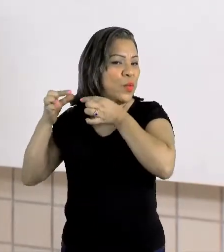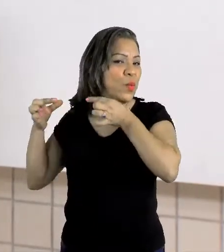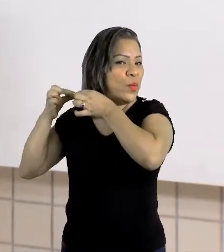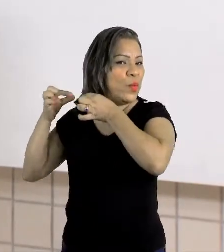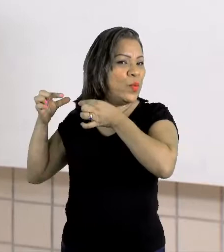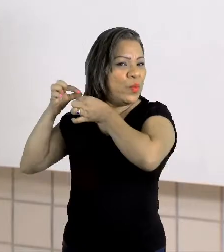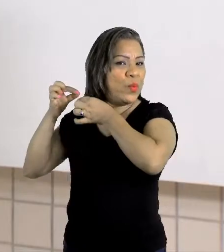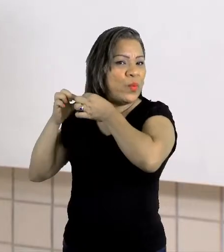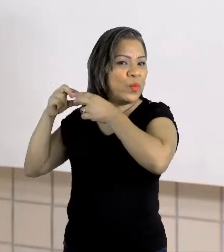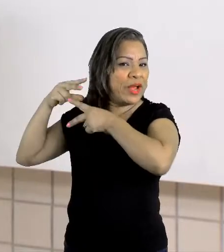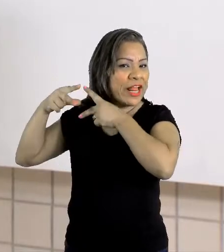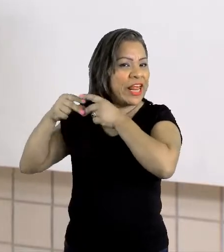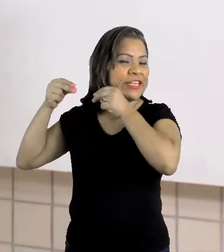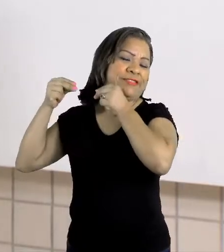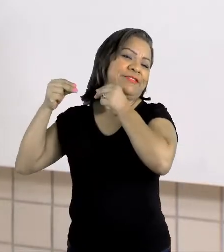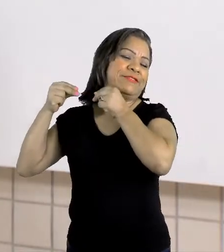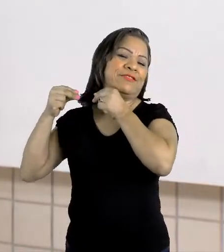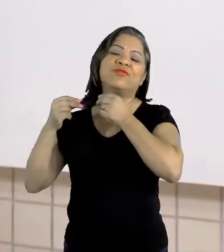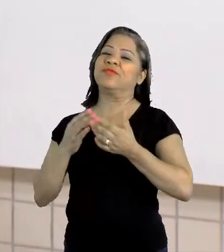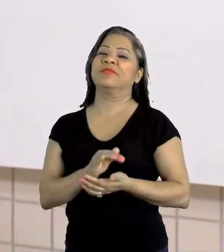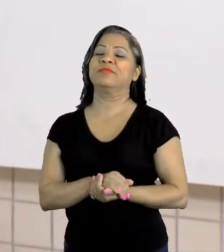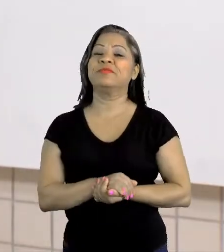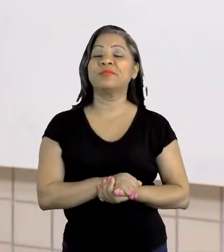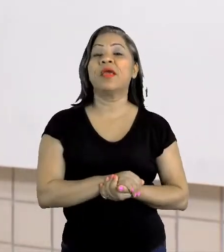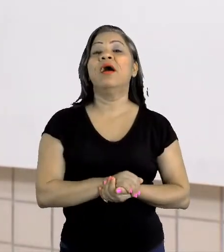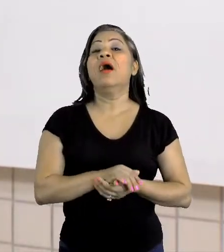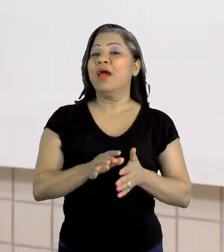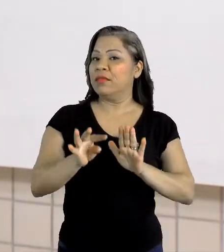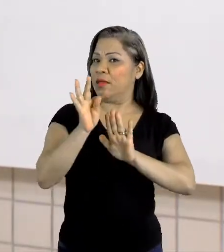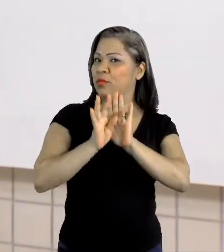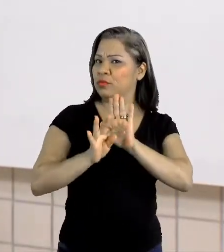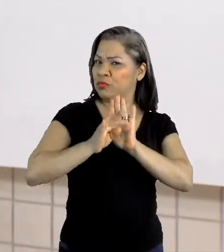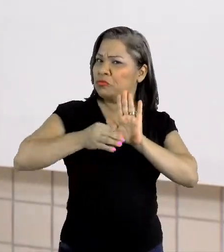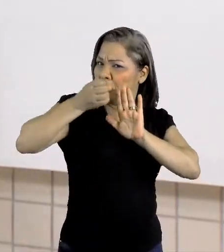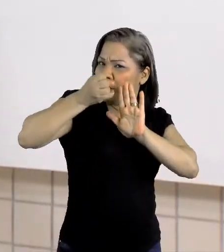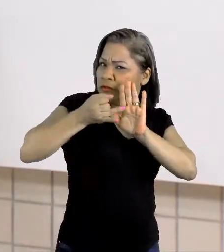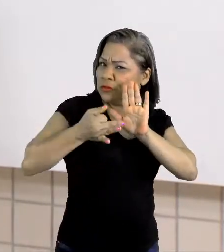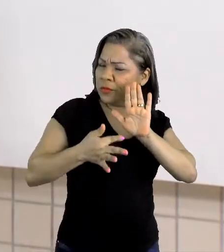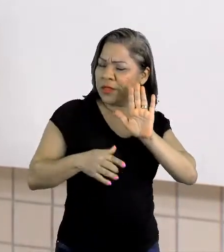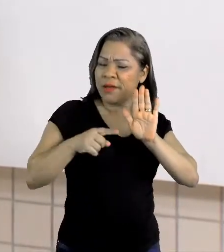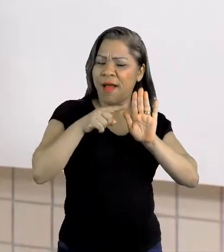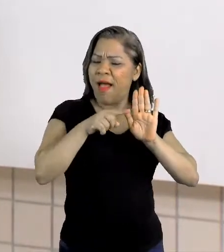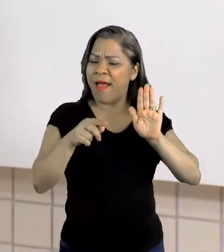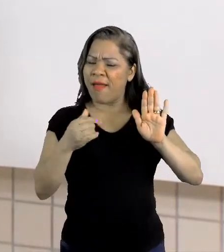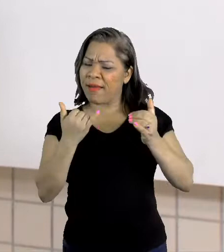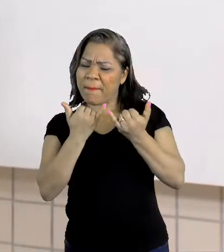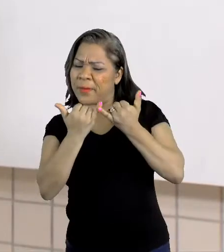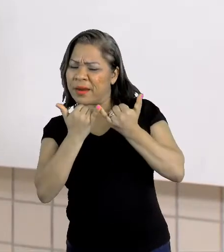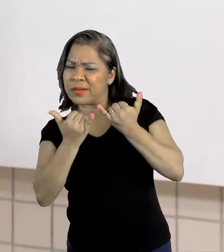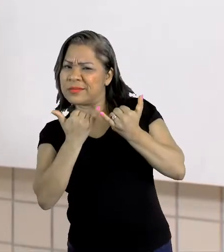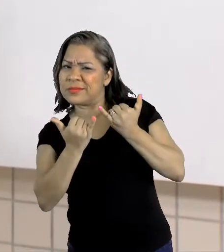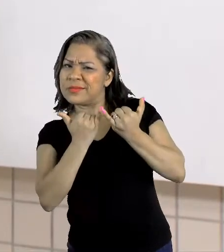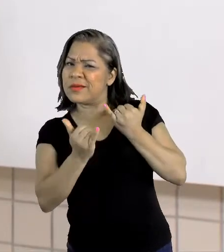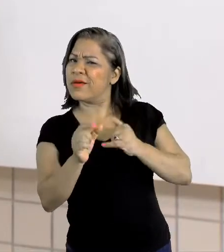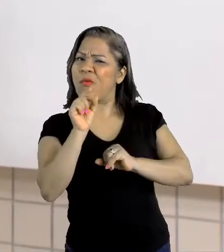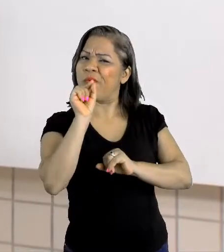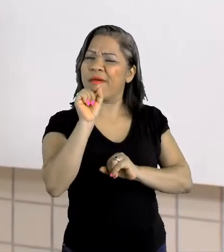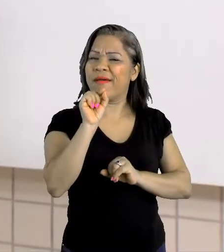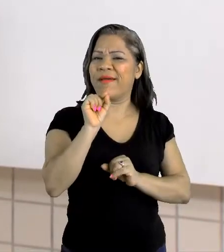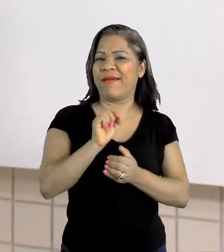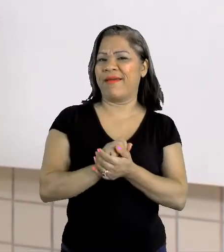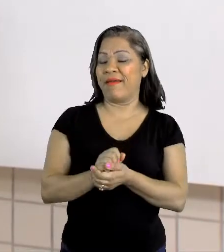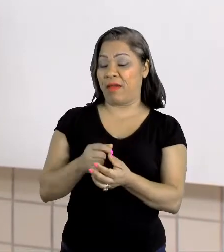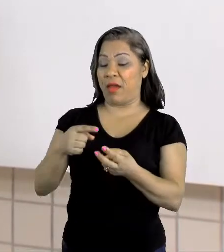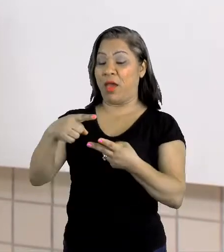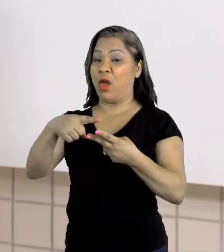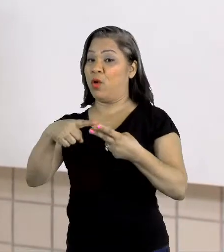de fita. Lá no texto eu lembro que fala com o que ela ficava parecida. Lá ela ficava parecida com 2 tipos de coisa.